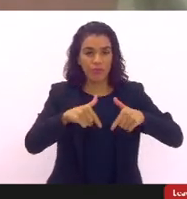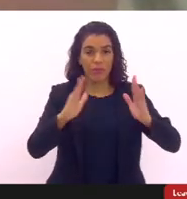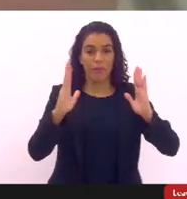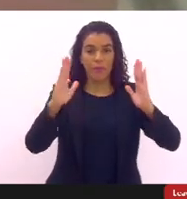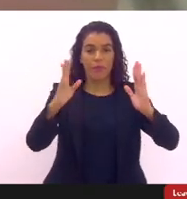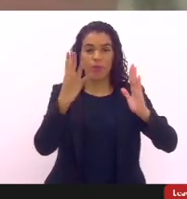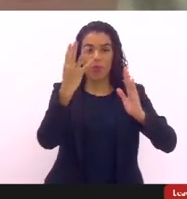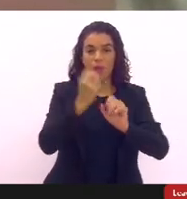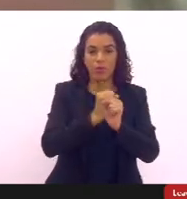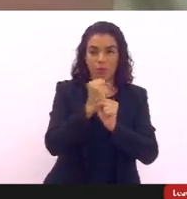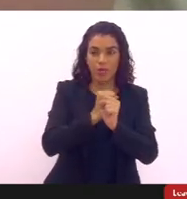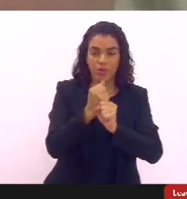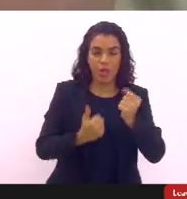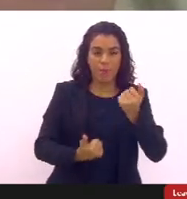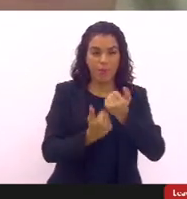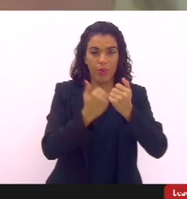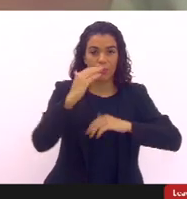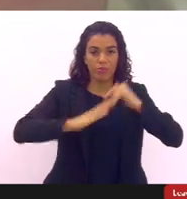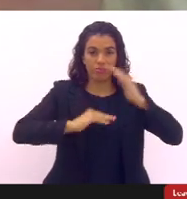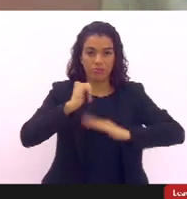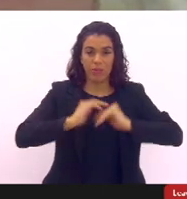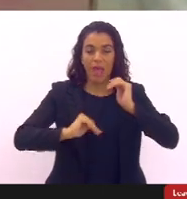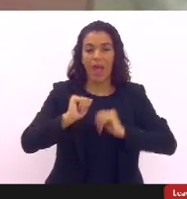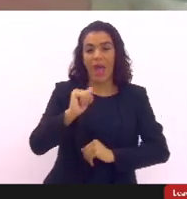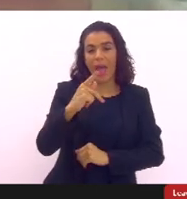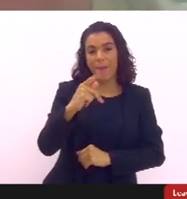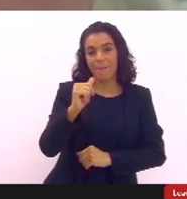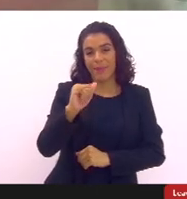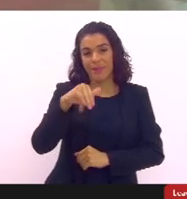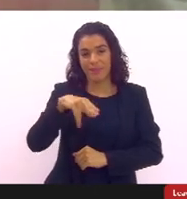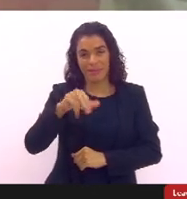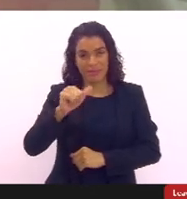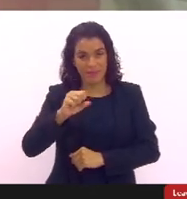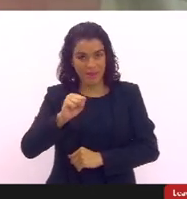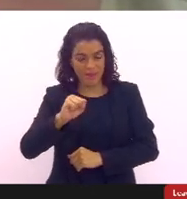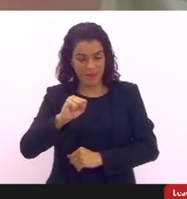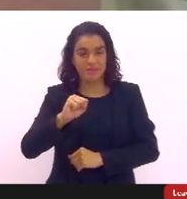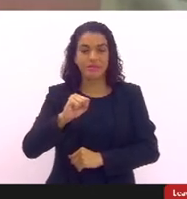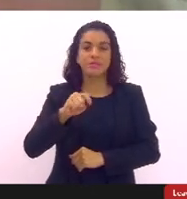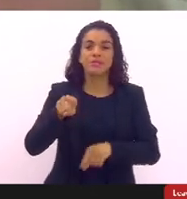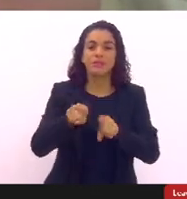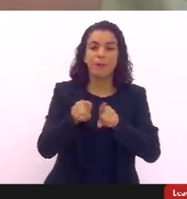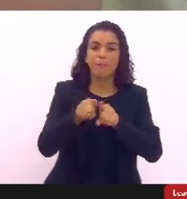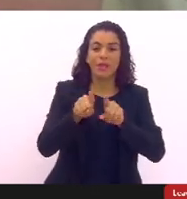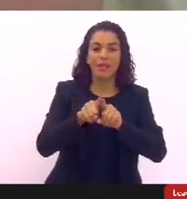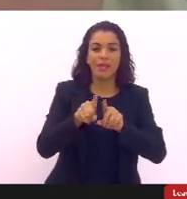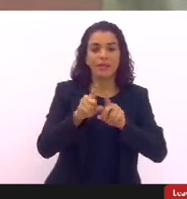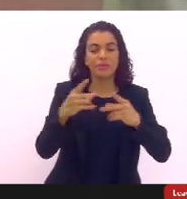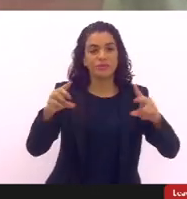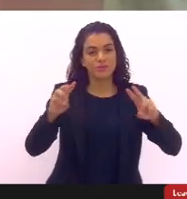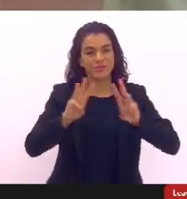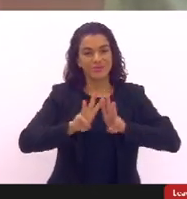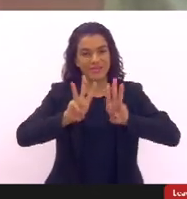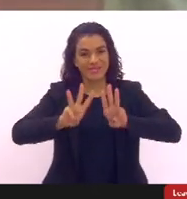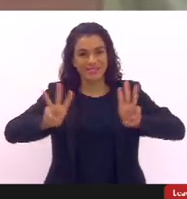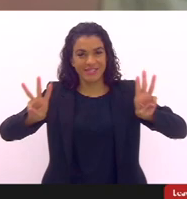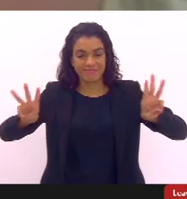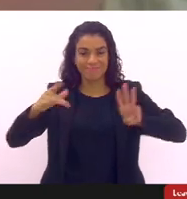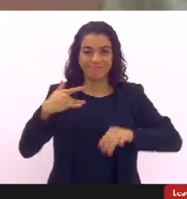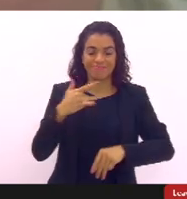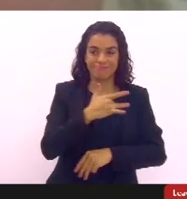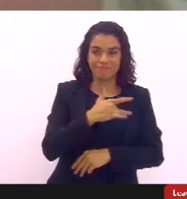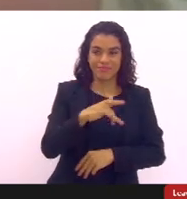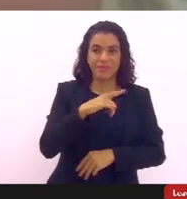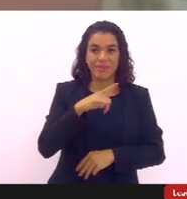pela equipe de apoio técnico estadual APNAESP. A gente também reserva na página da saúde um espaço para todas